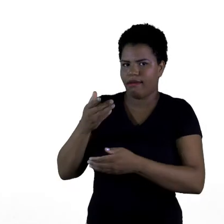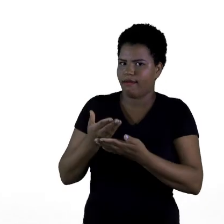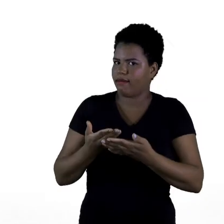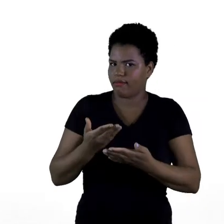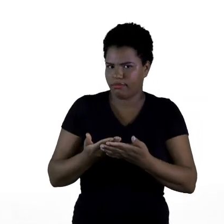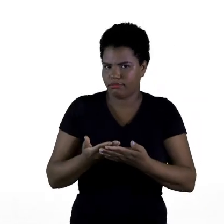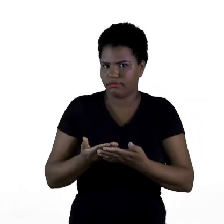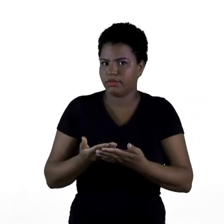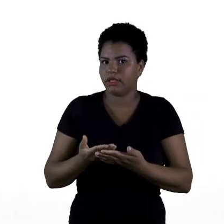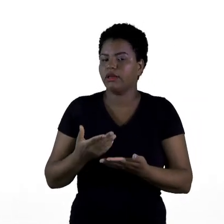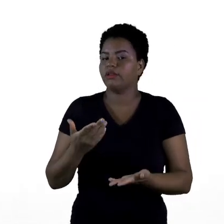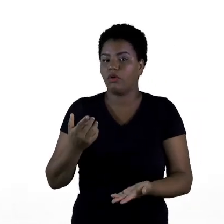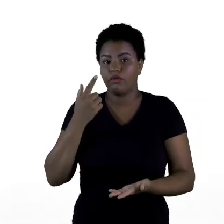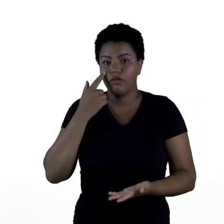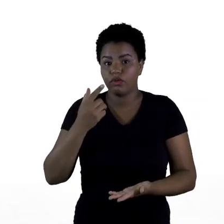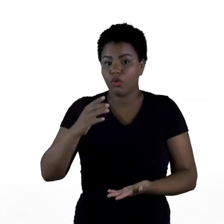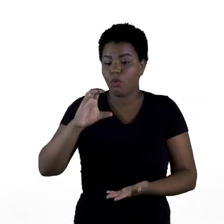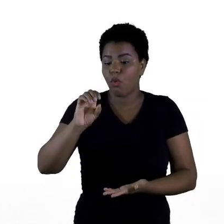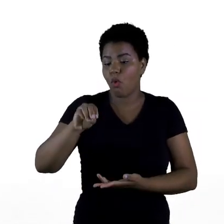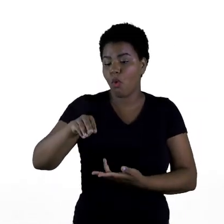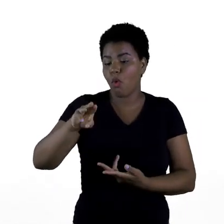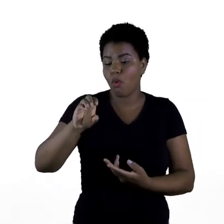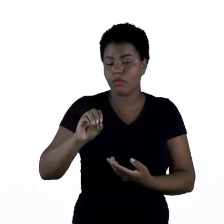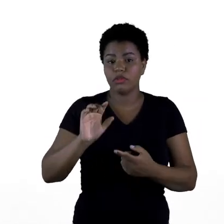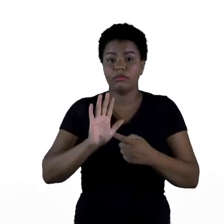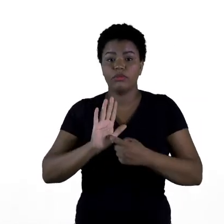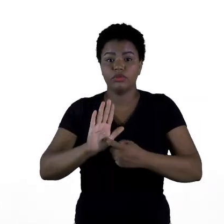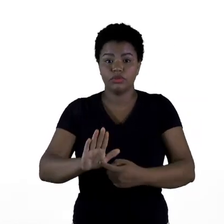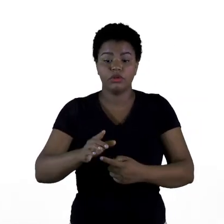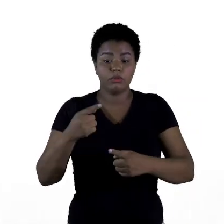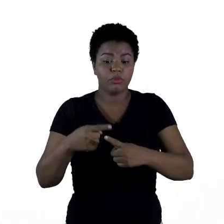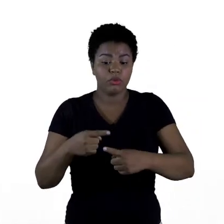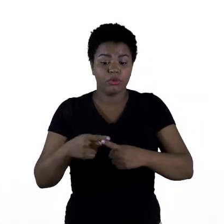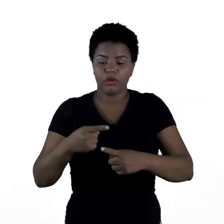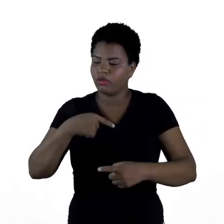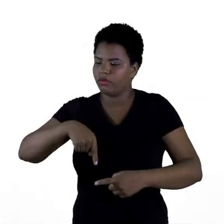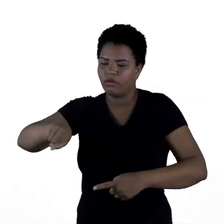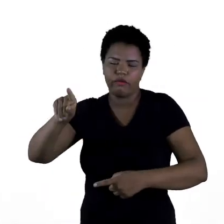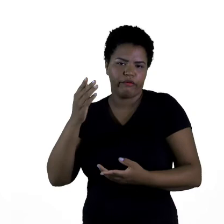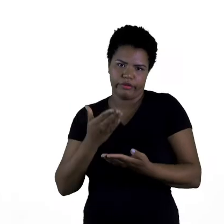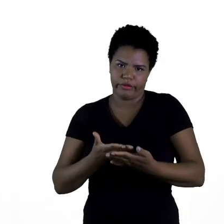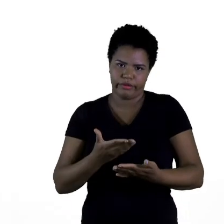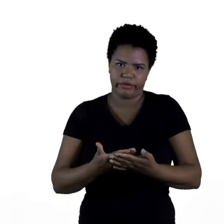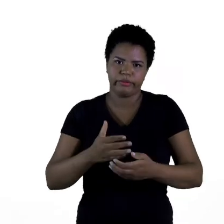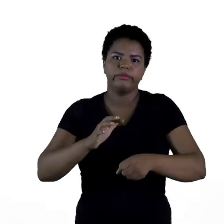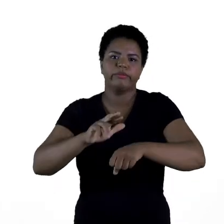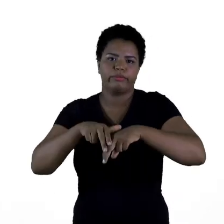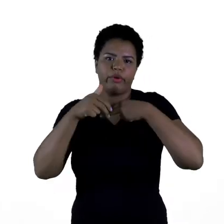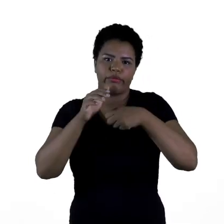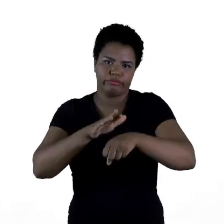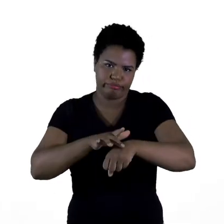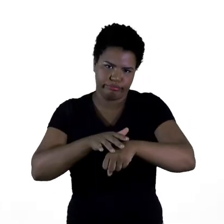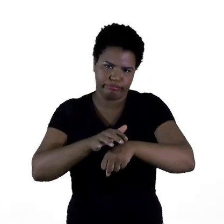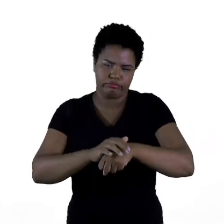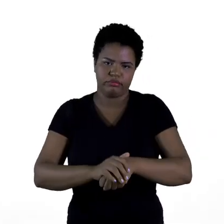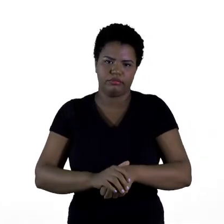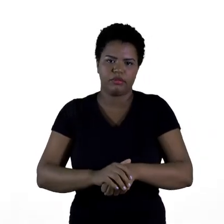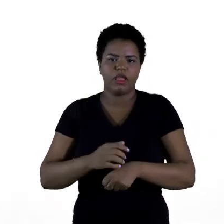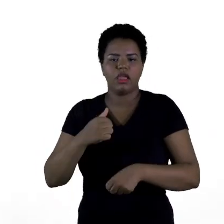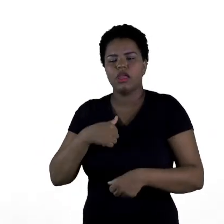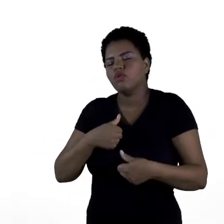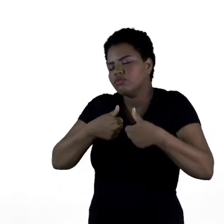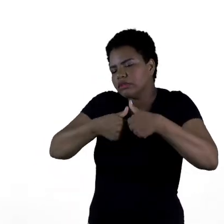motivo à causa que ele não foi à aula, porque estava doente. Estava bem porque